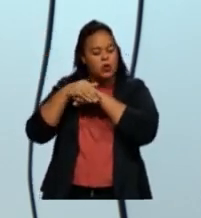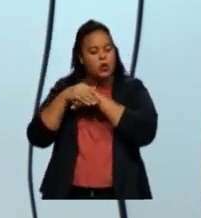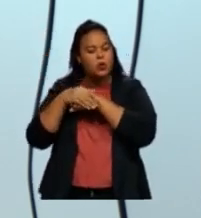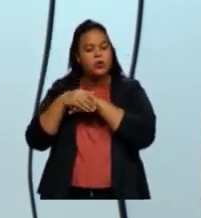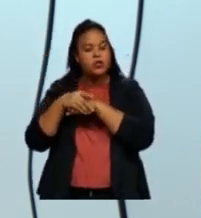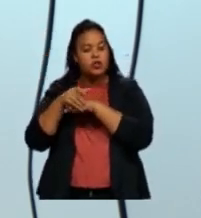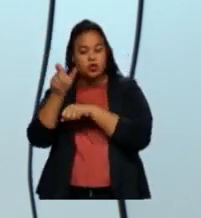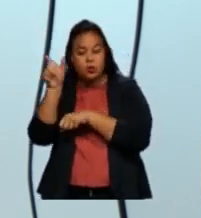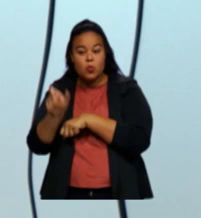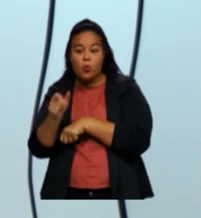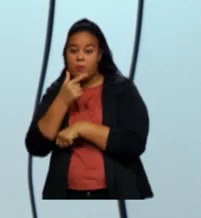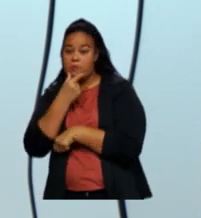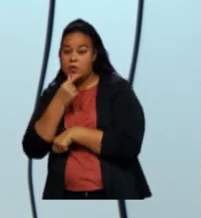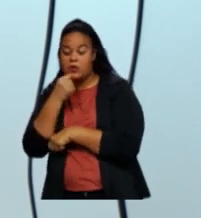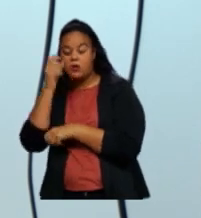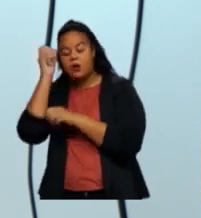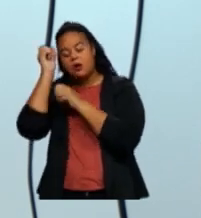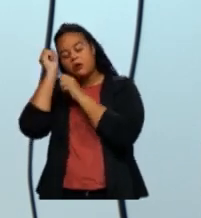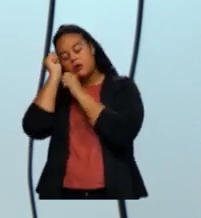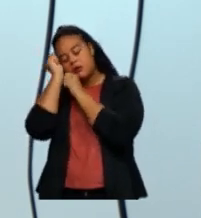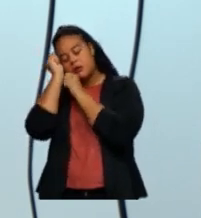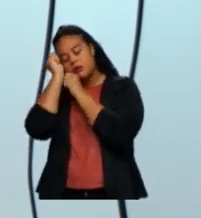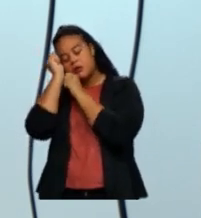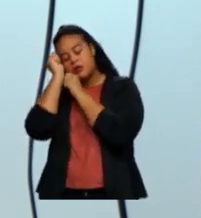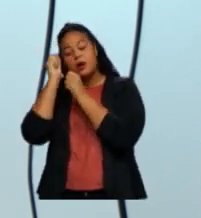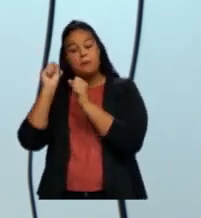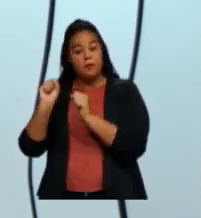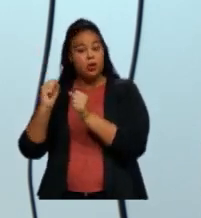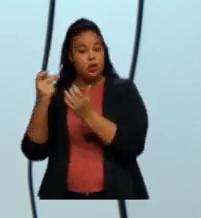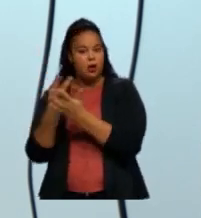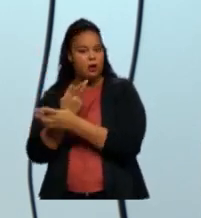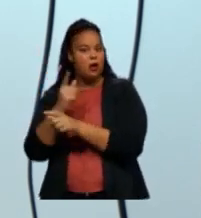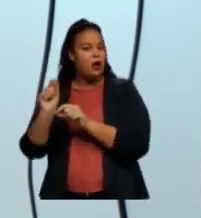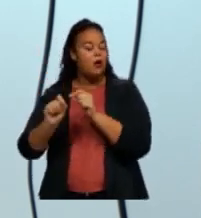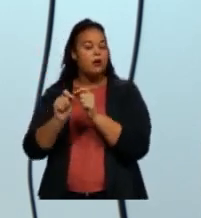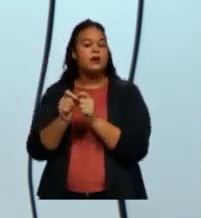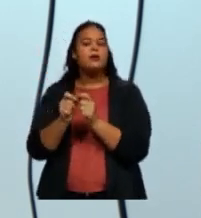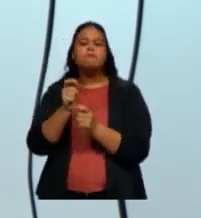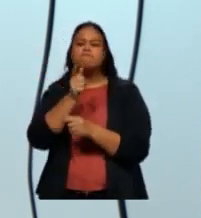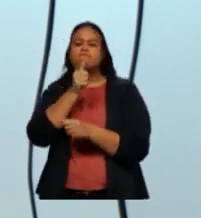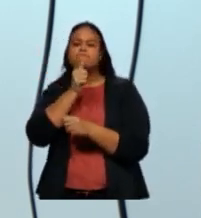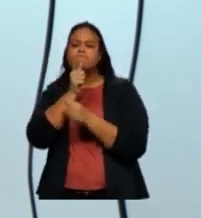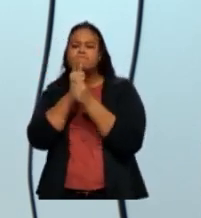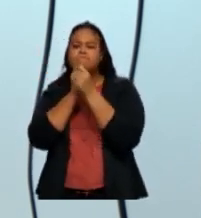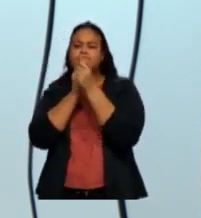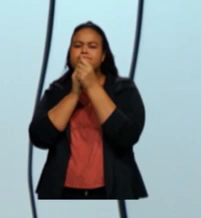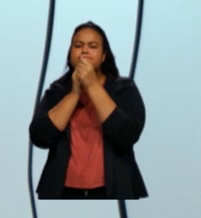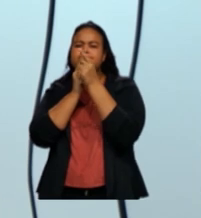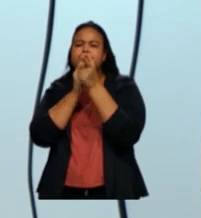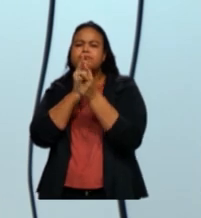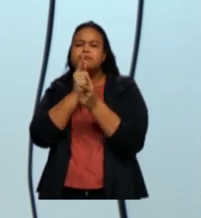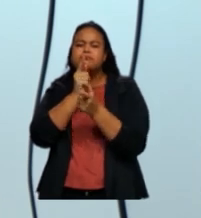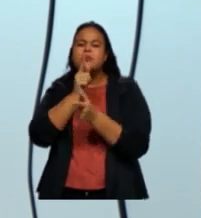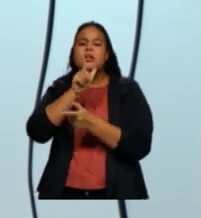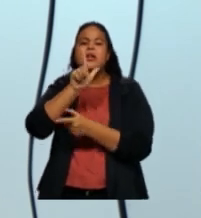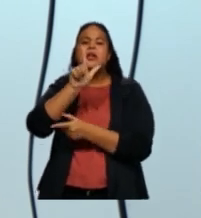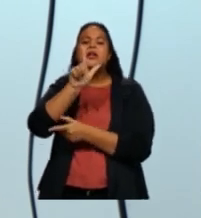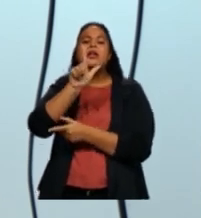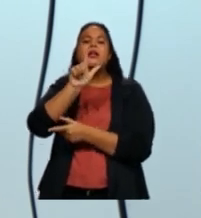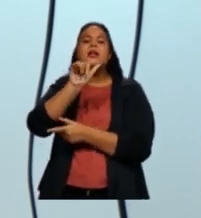dorme, ele pode perceber saindo algum líquido pelo seu pênis, que é o que a gente chama de poluição